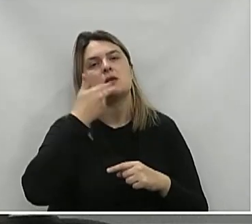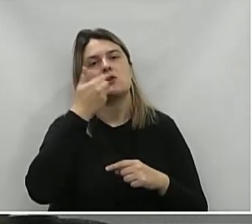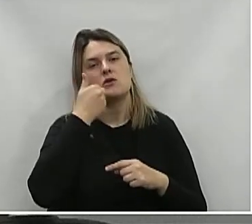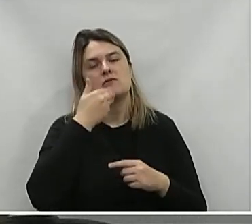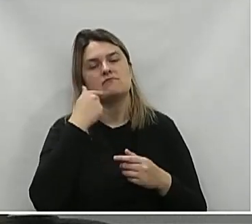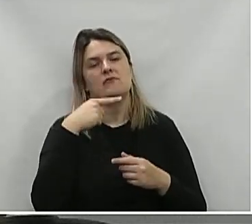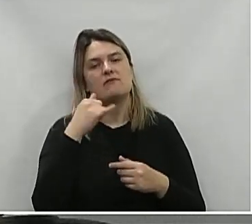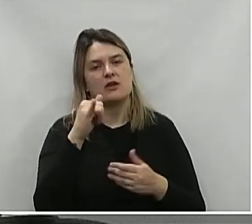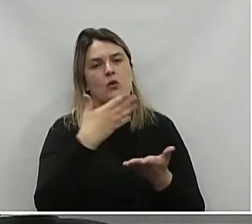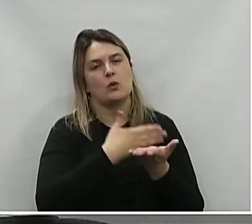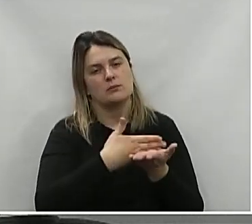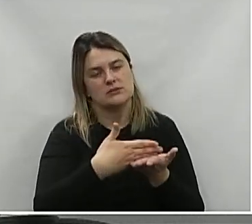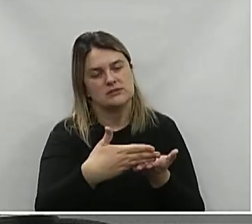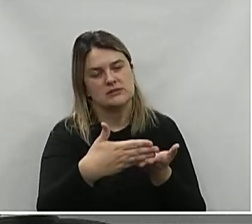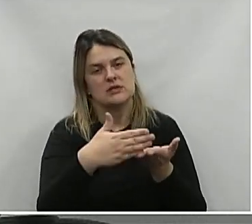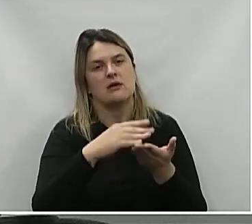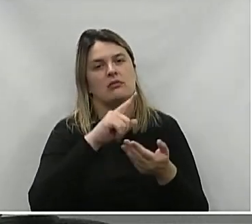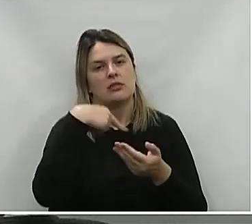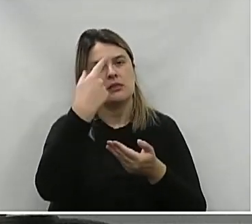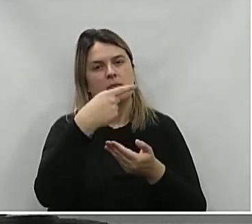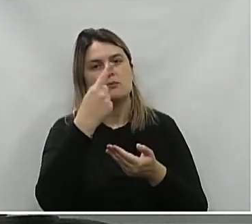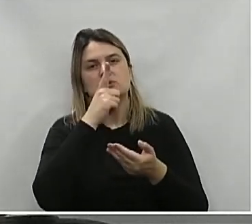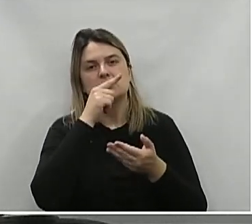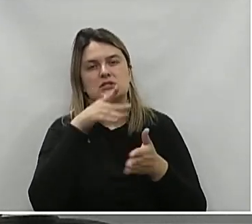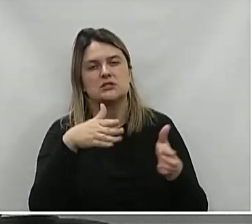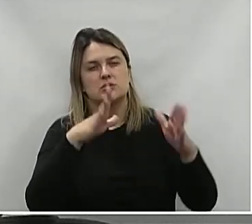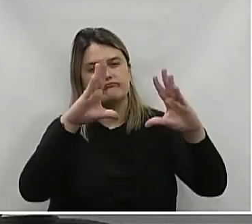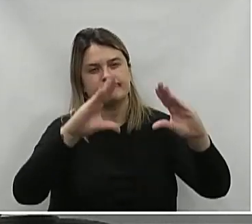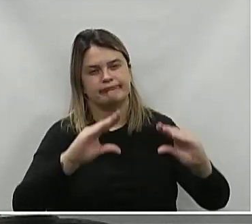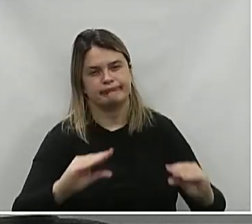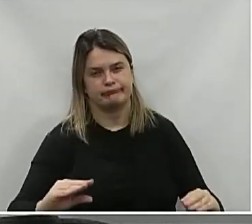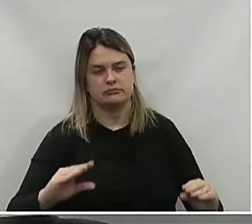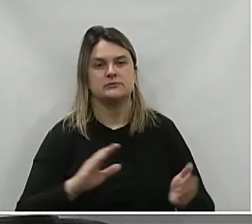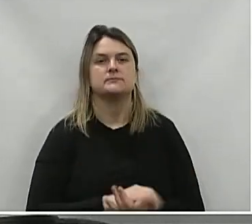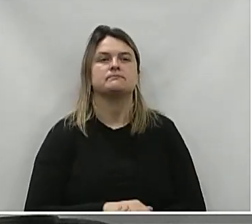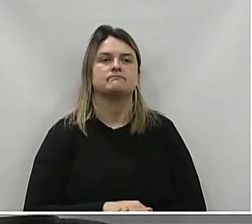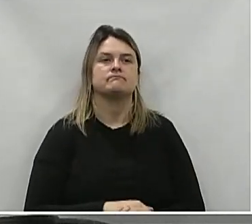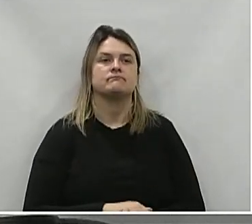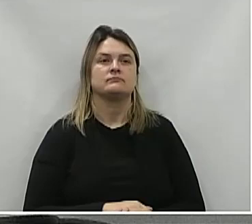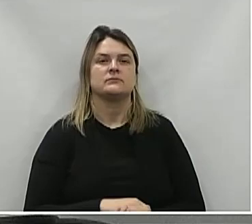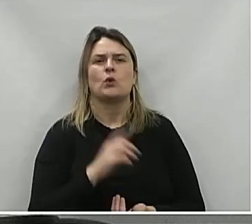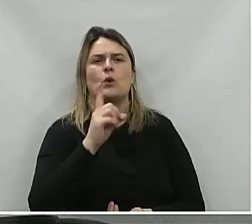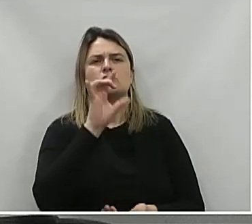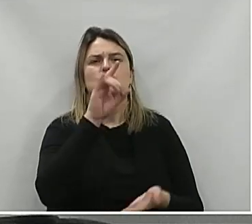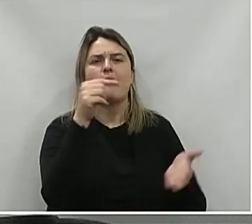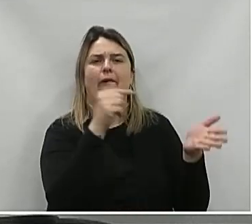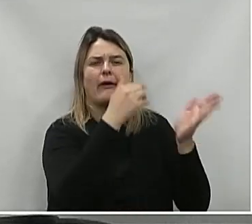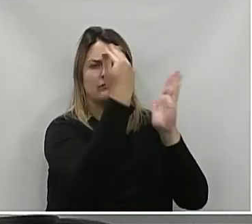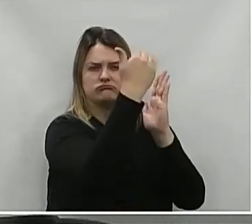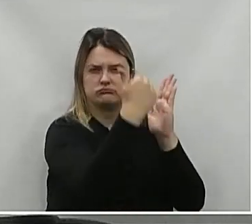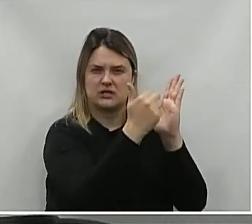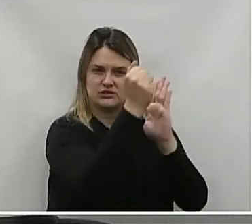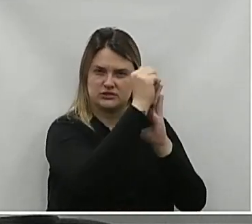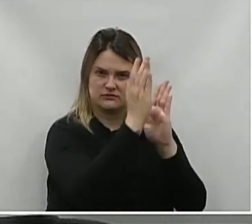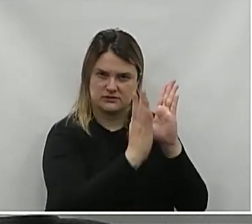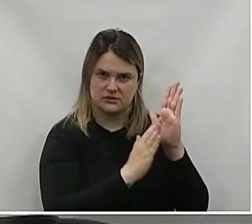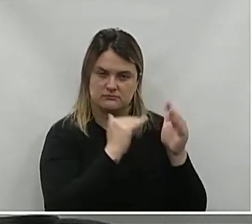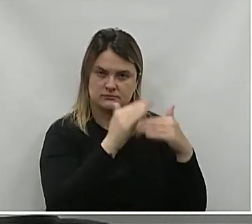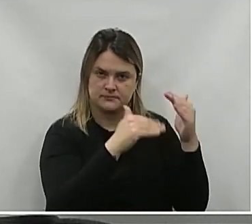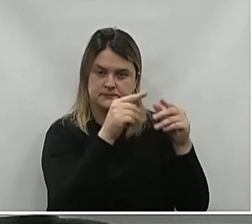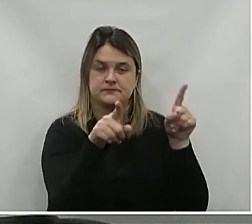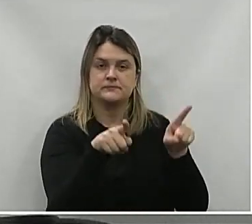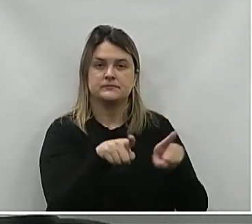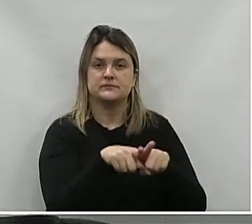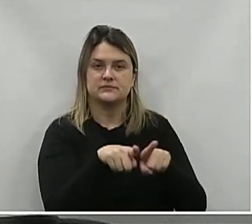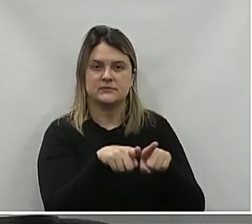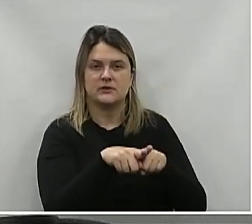de recomeçarmos aqui pós cheias, né? Não são só essas atividades que nós temos desenvolvido,